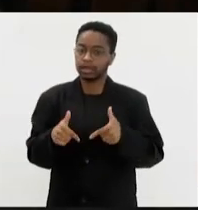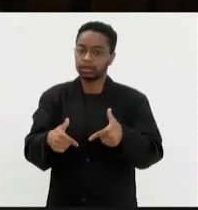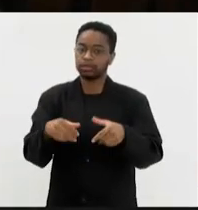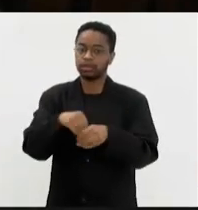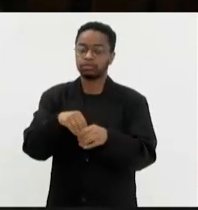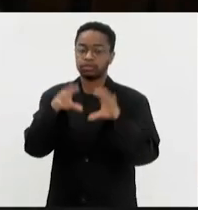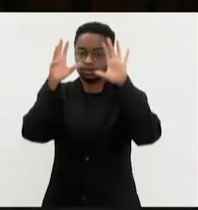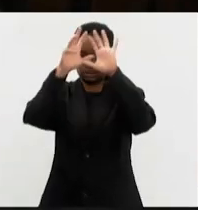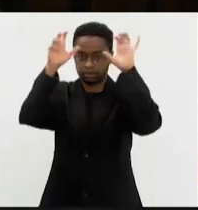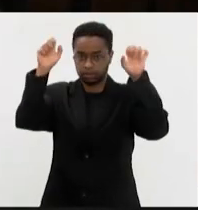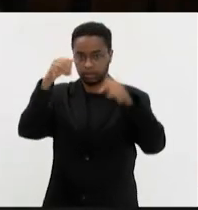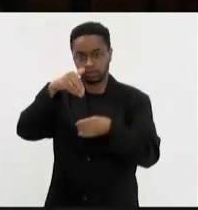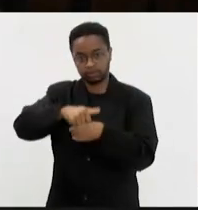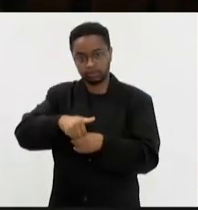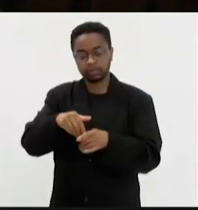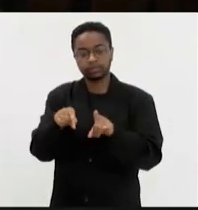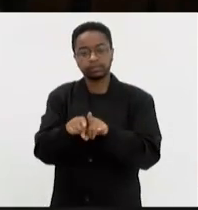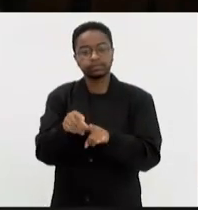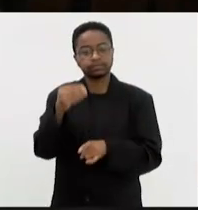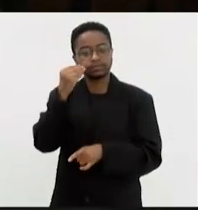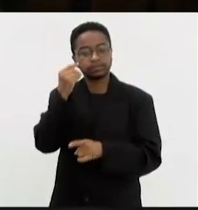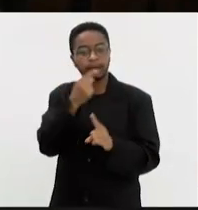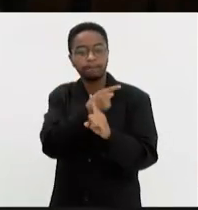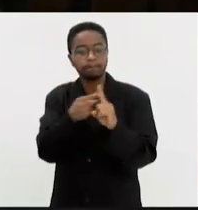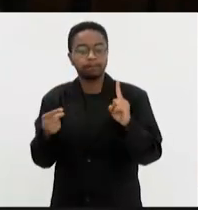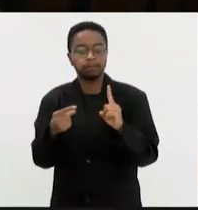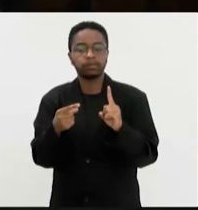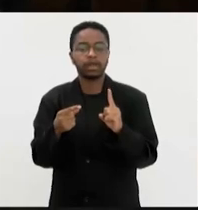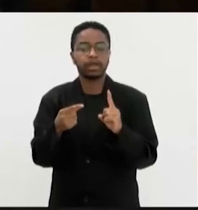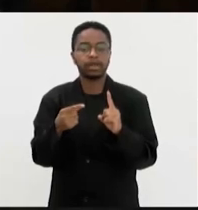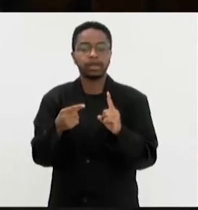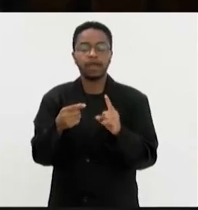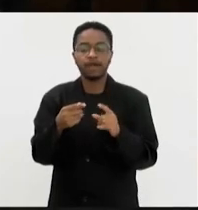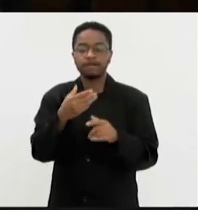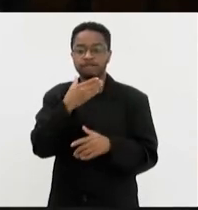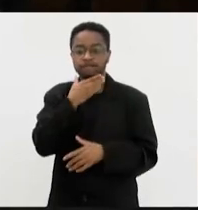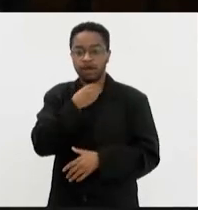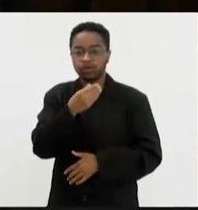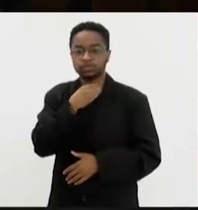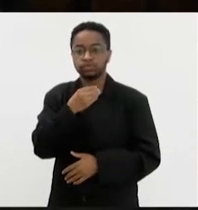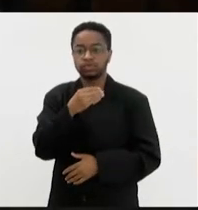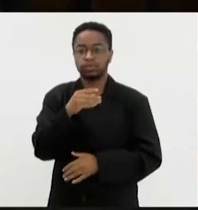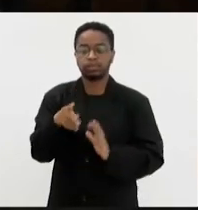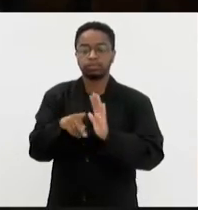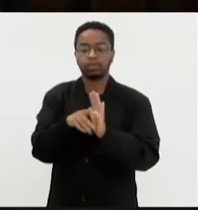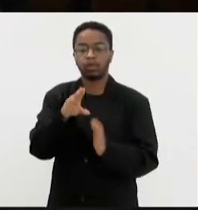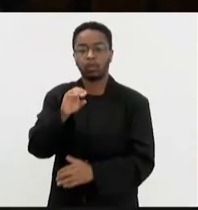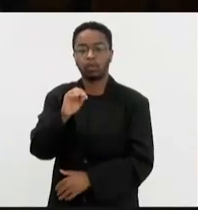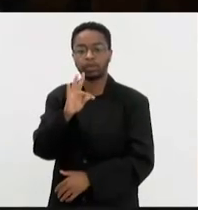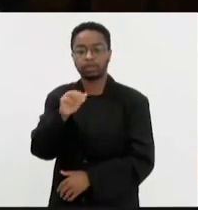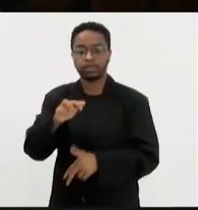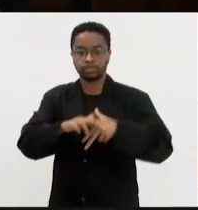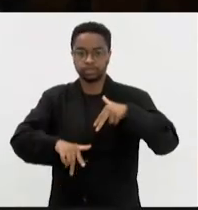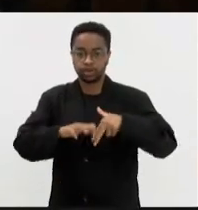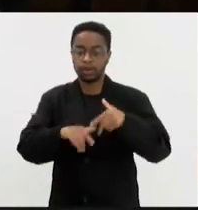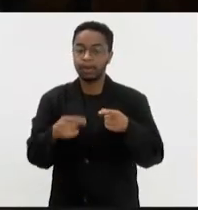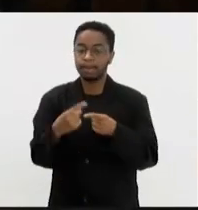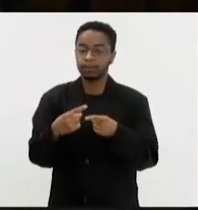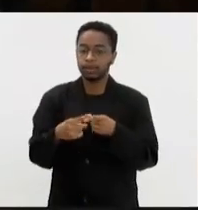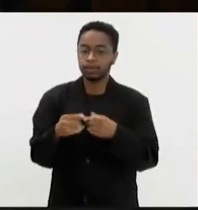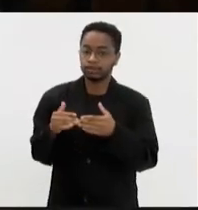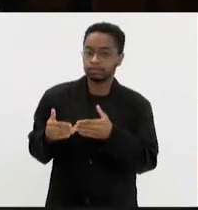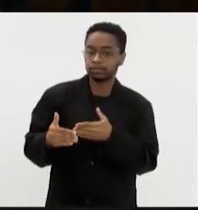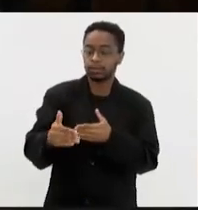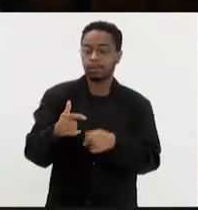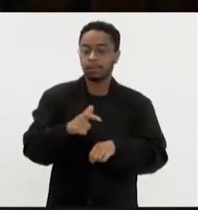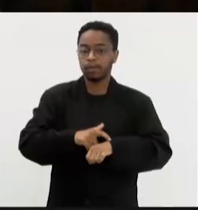Eleitoral em coibir a fraude às cotas de gênero né algo muito importante a partir do momento que não foi a